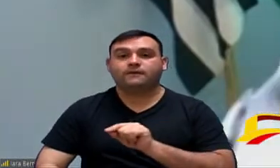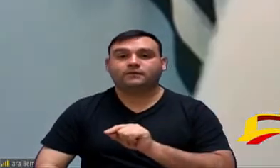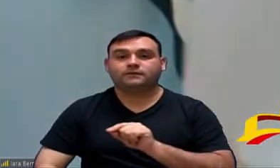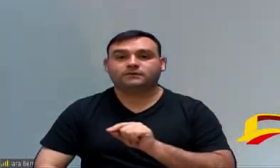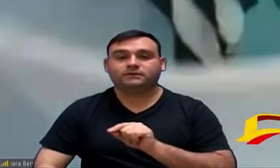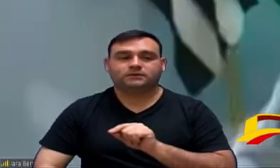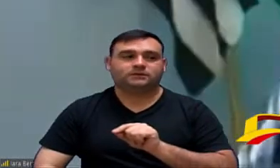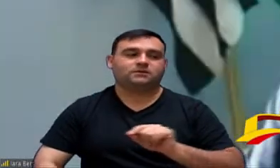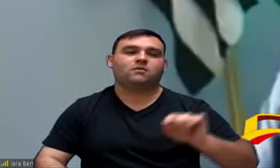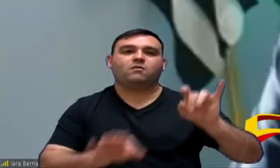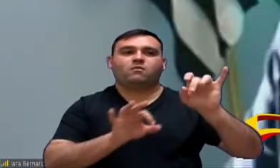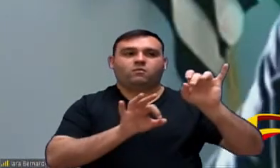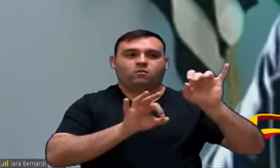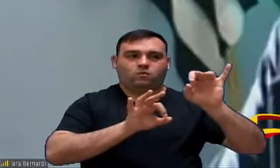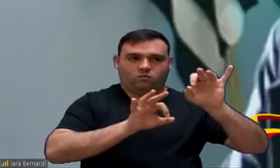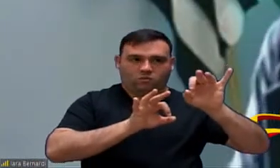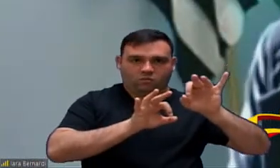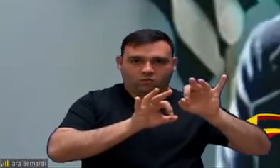O projeto foi